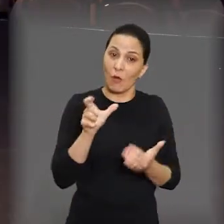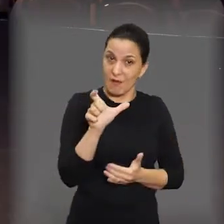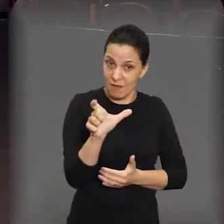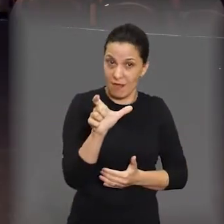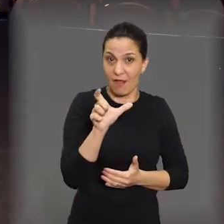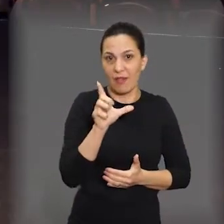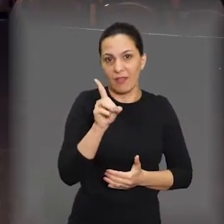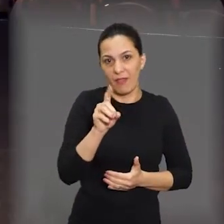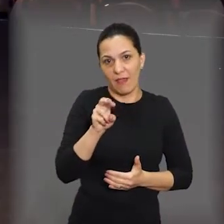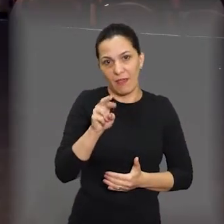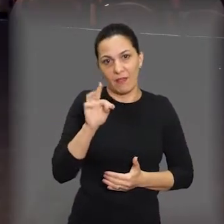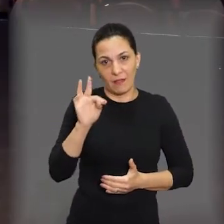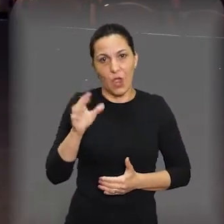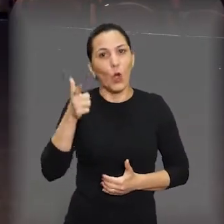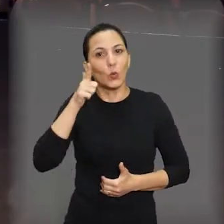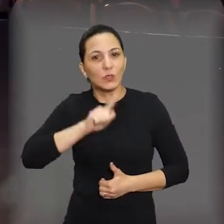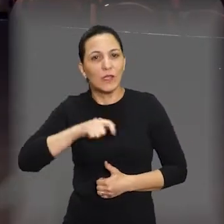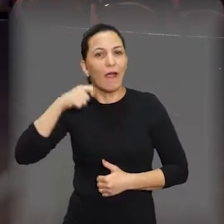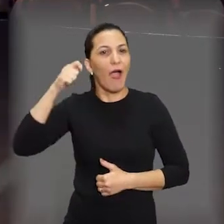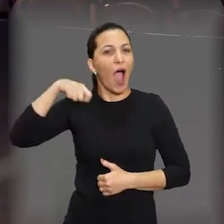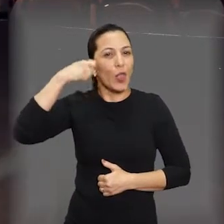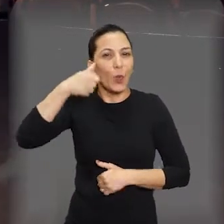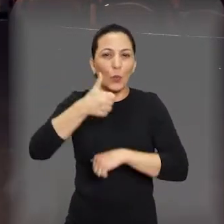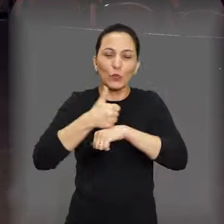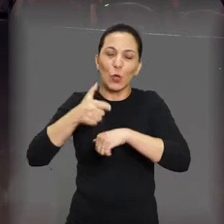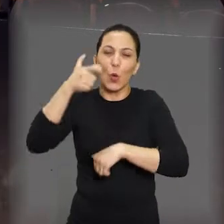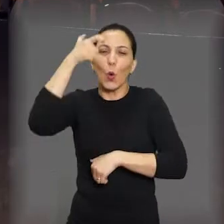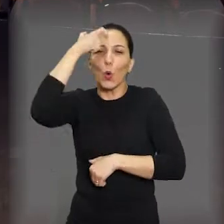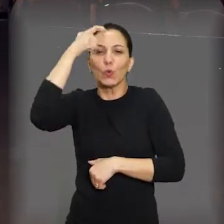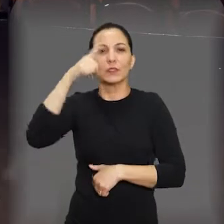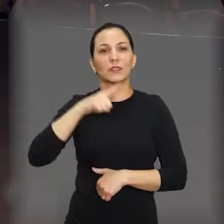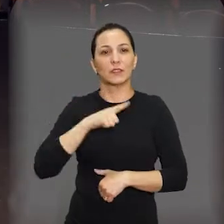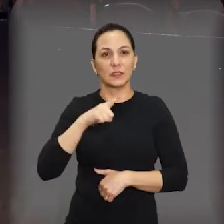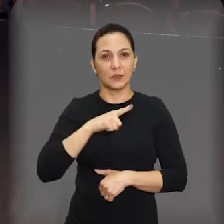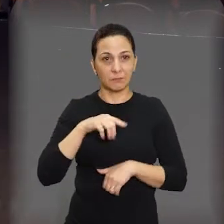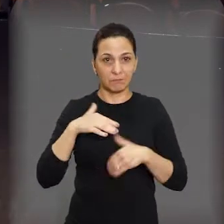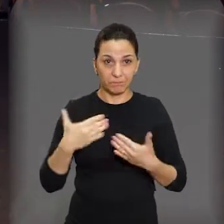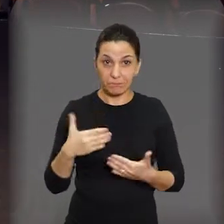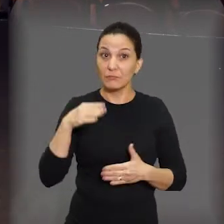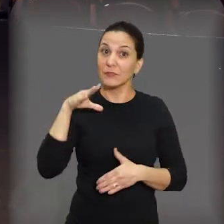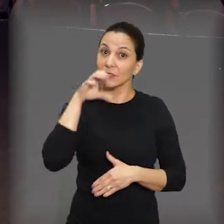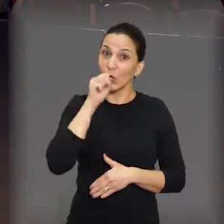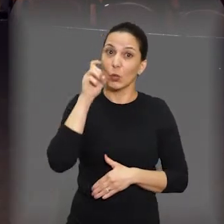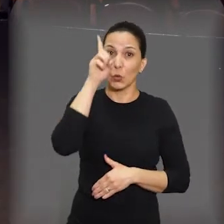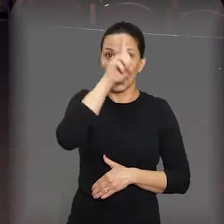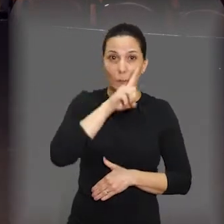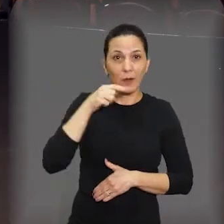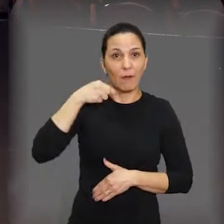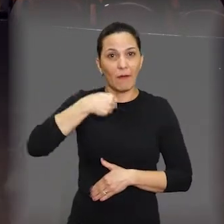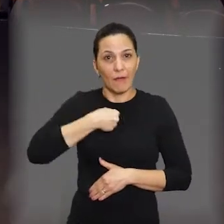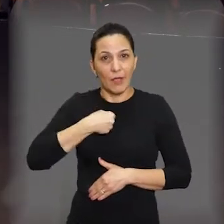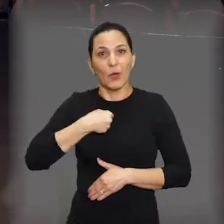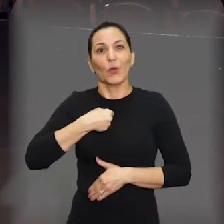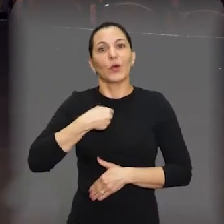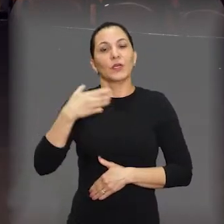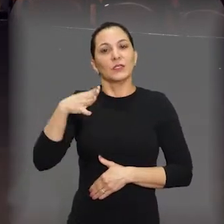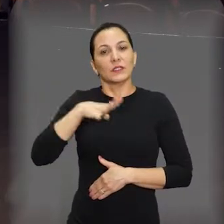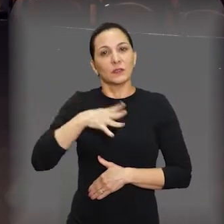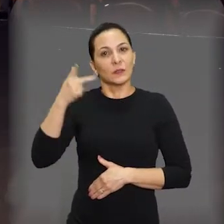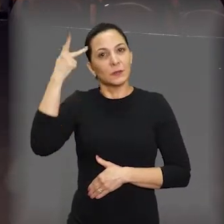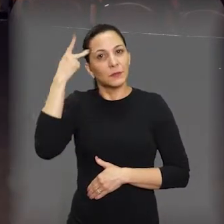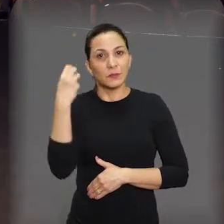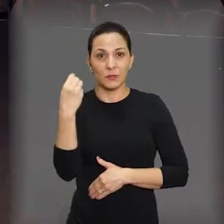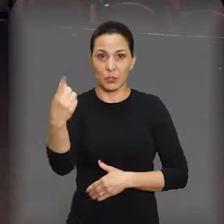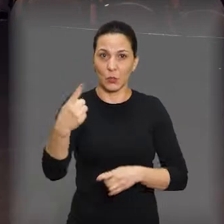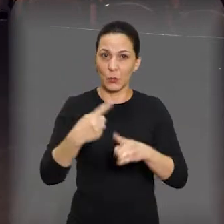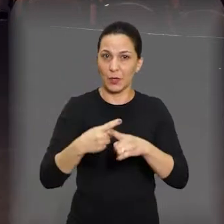falou, olha, nossa, então assim, muito novo eu tirei o DRT e já comecei a ter essa consciência artística. E eu já ia para São Paulo de fim